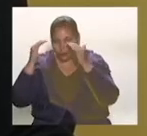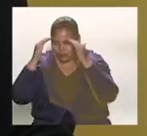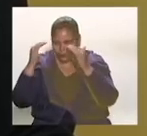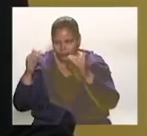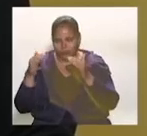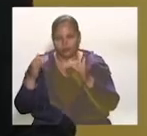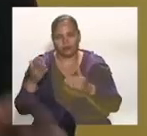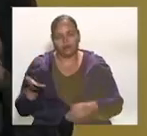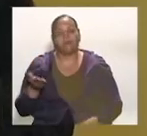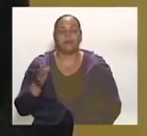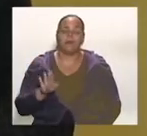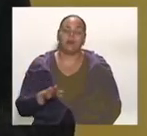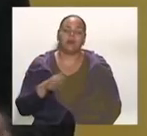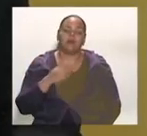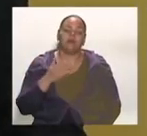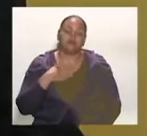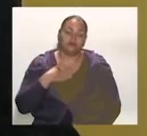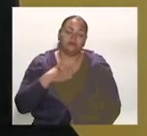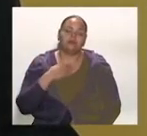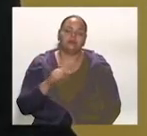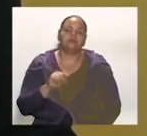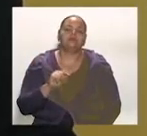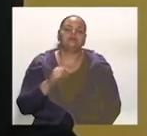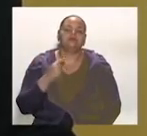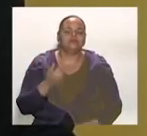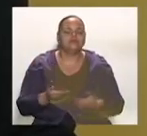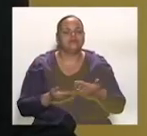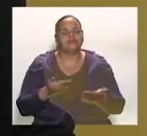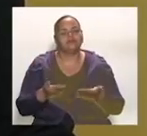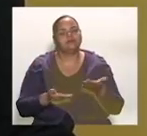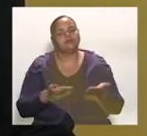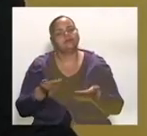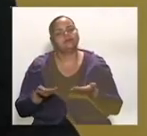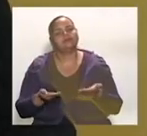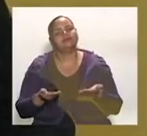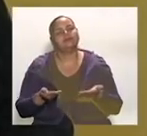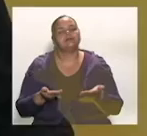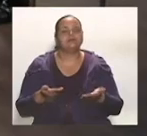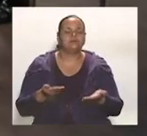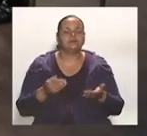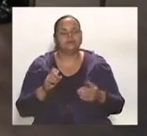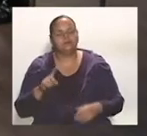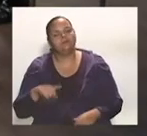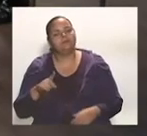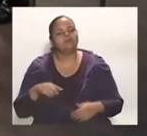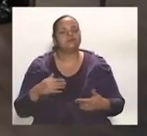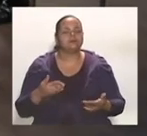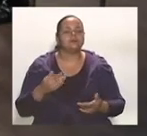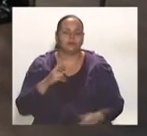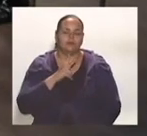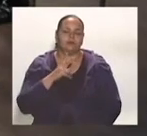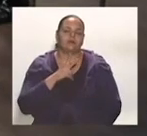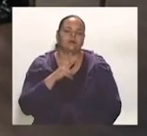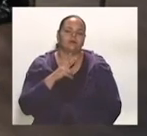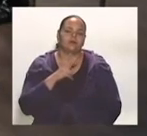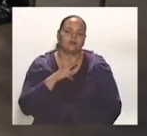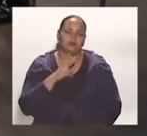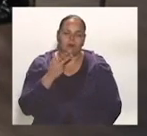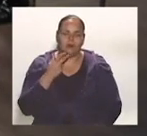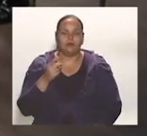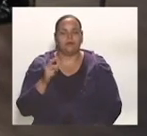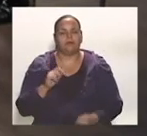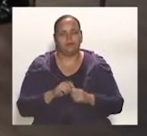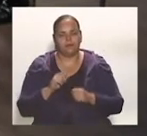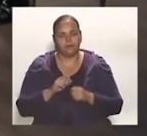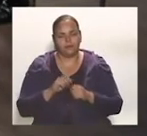de um olhar separado. Sabe? É minha opinião particular, não sou professor da área, respeito com certeza, mas